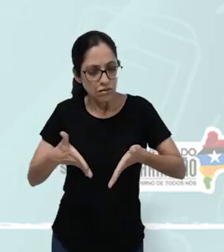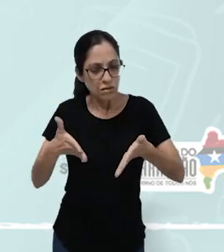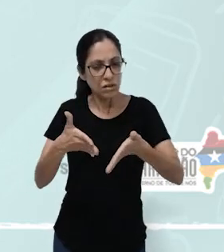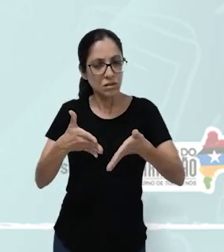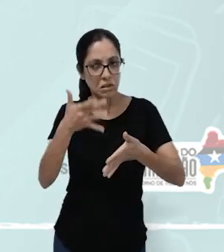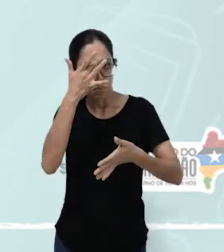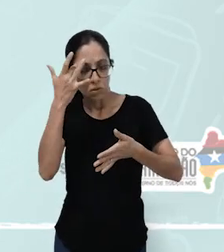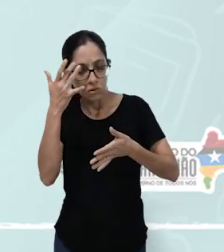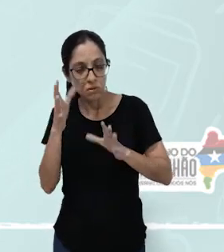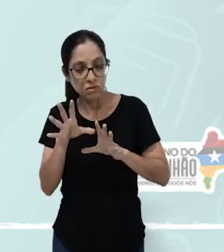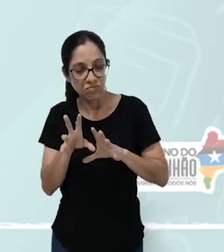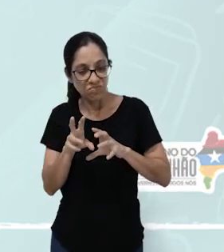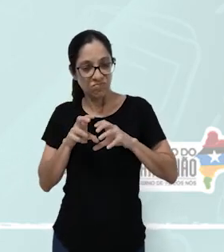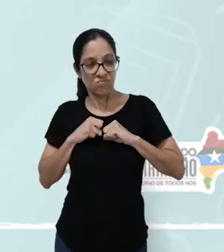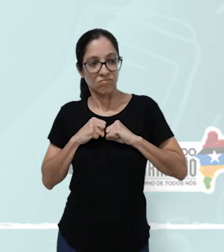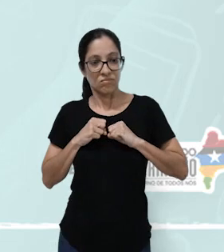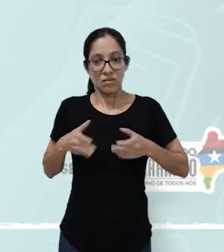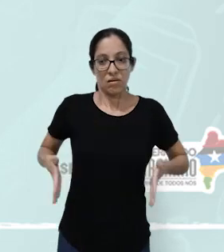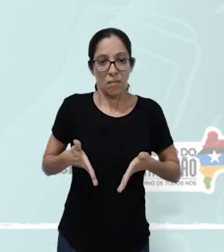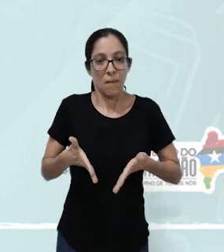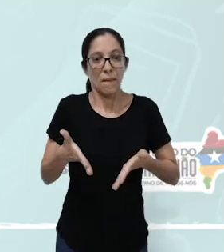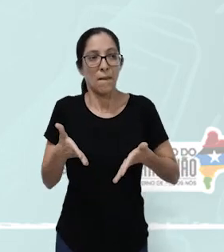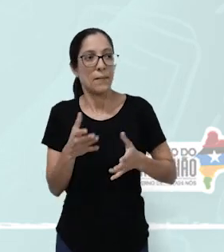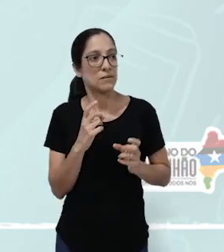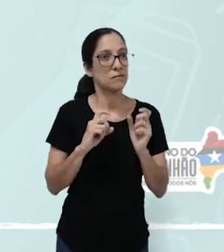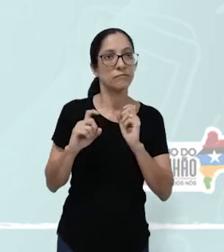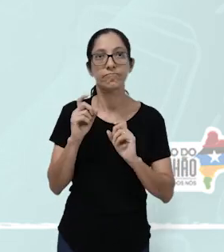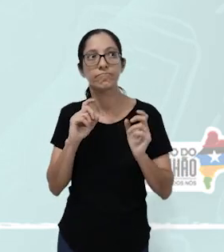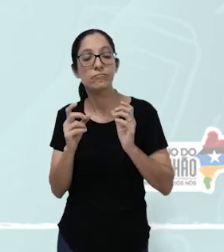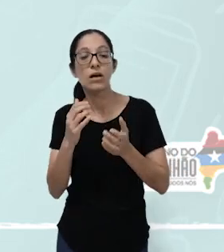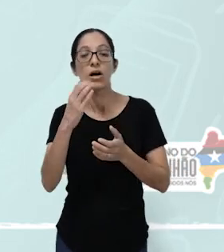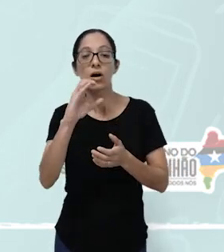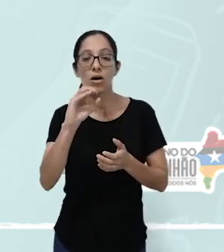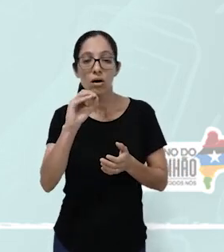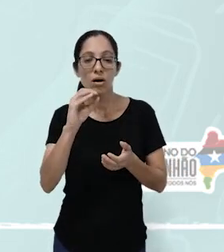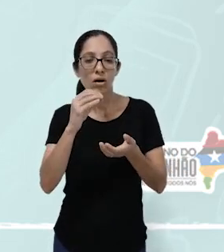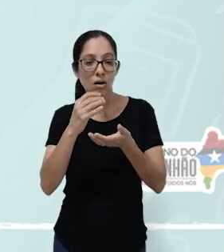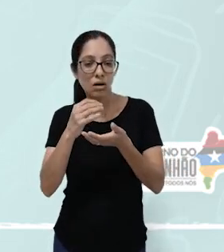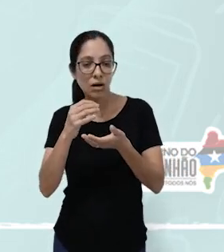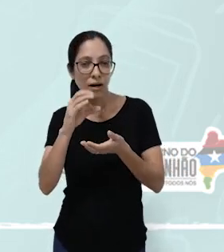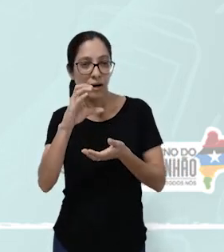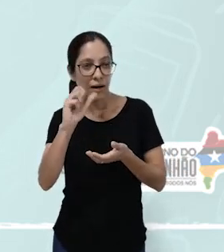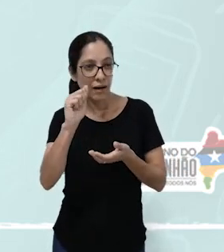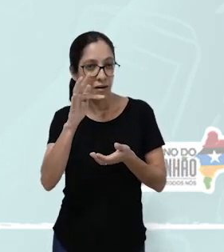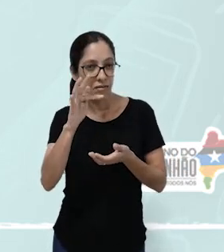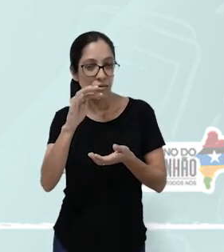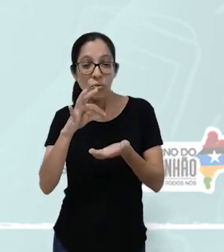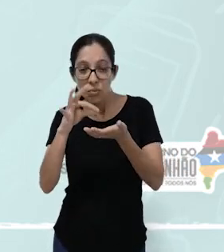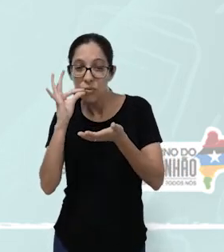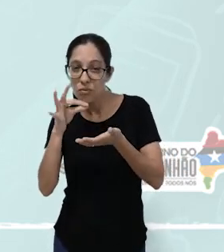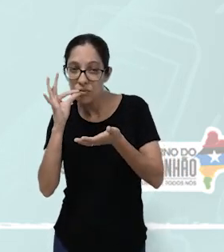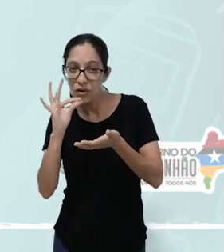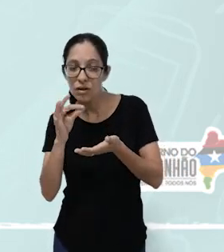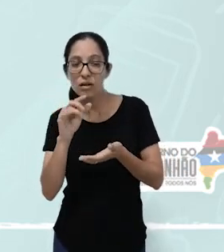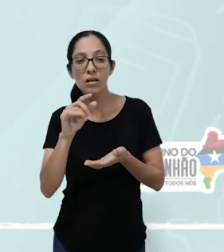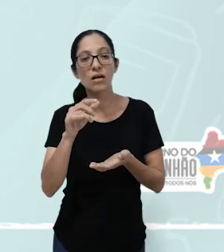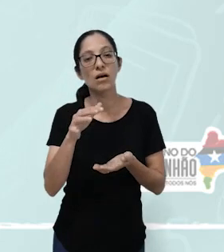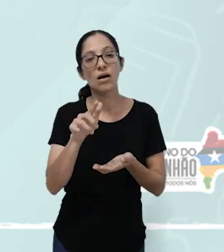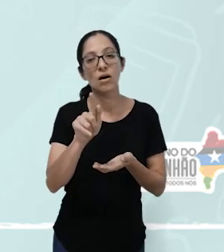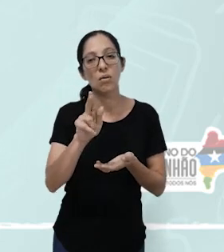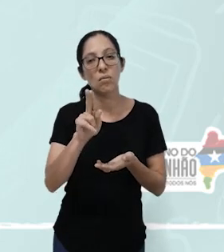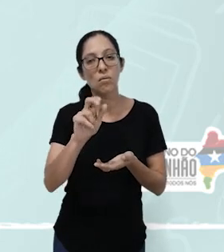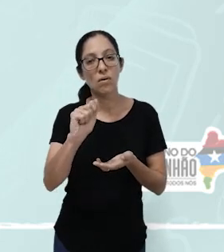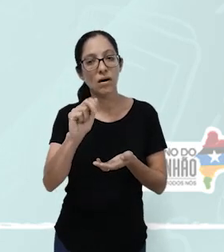dessas drogas: a anfetamina, a cocaína, a cafeína, o guaraná, entre